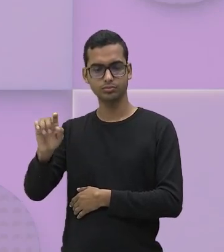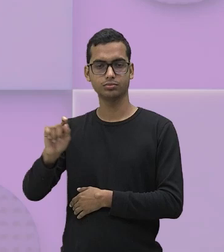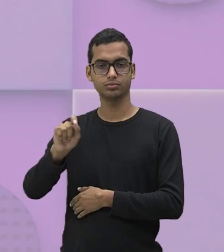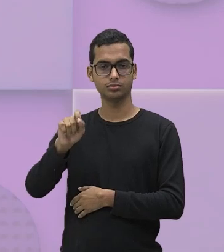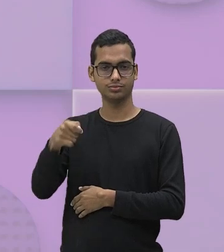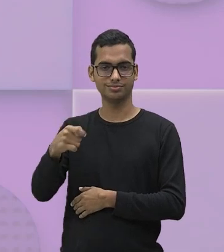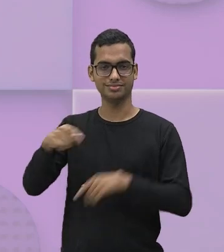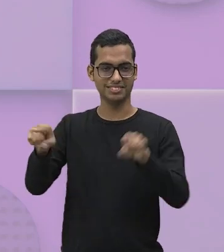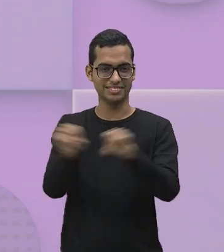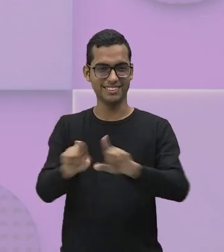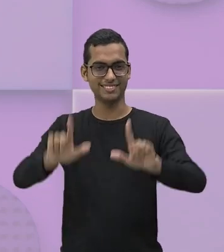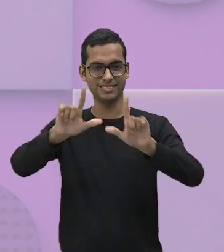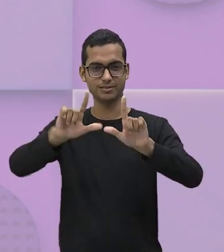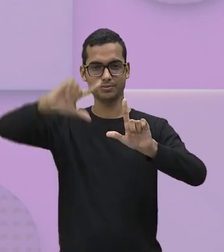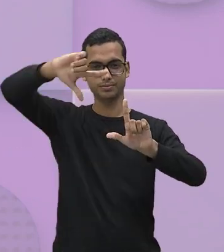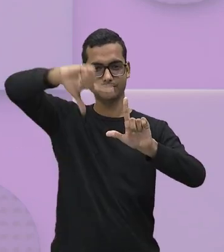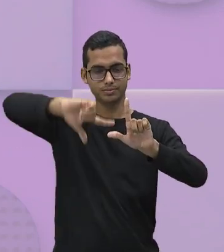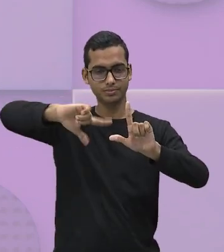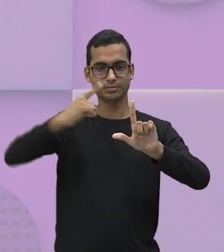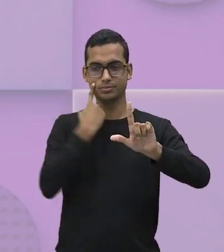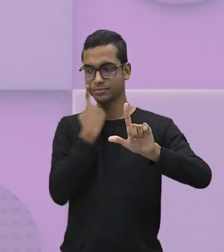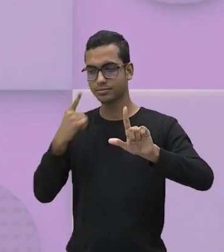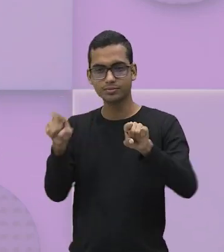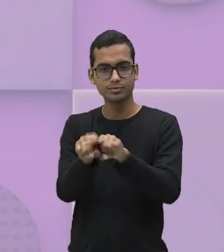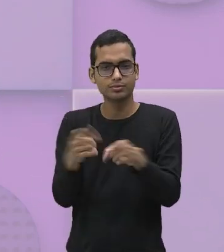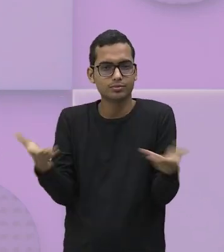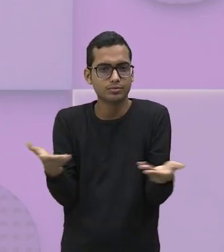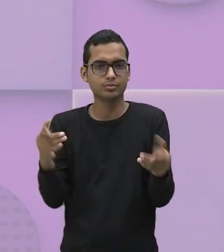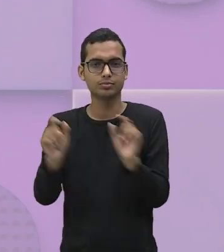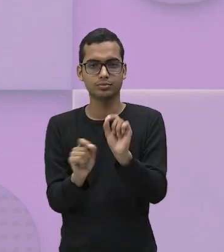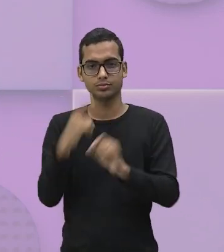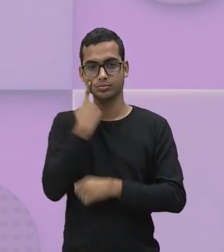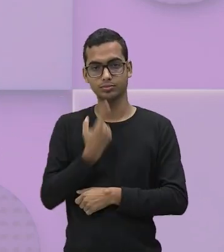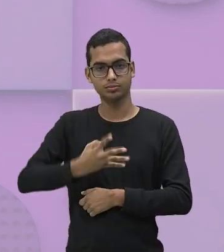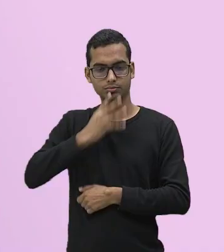esse teorema? Vamos conhecer um pouco mais sobre Tales de Mileto.